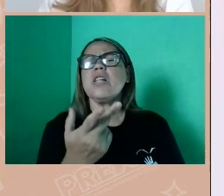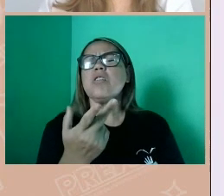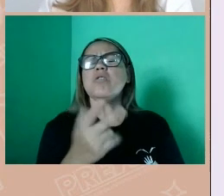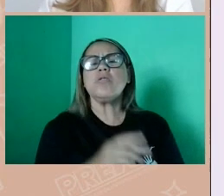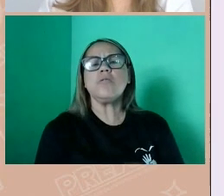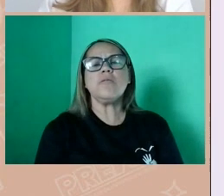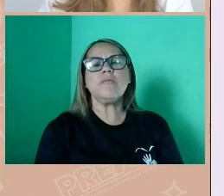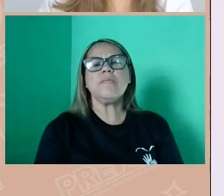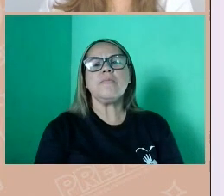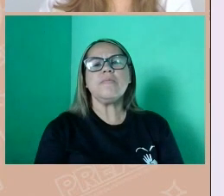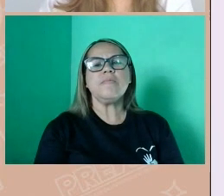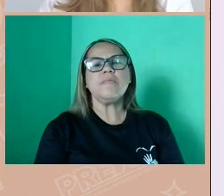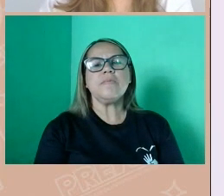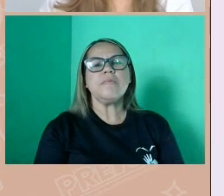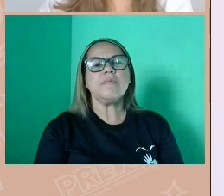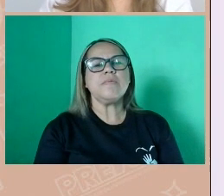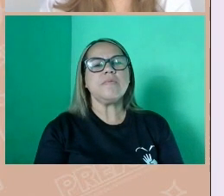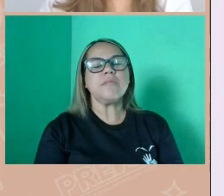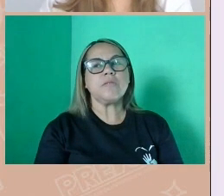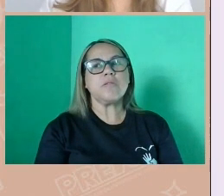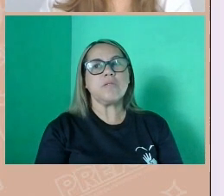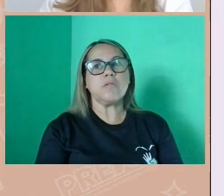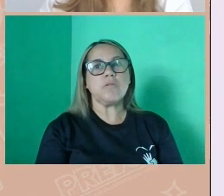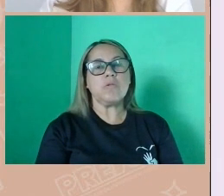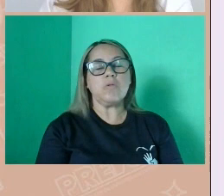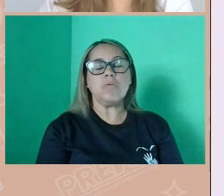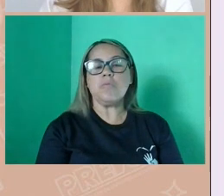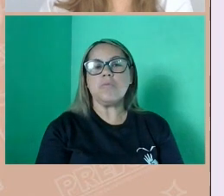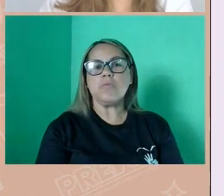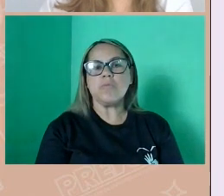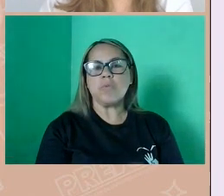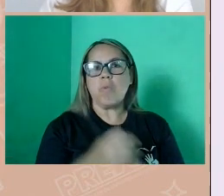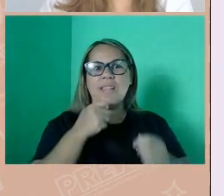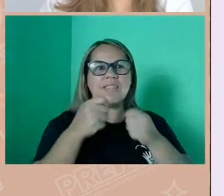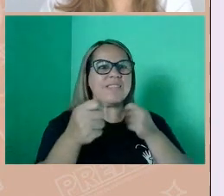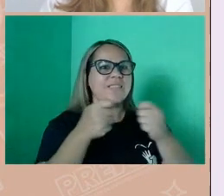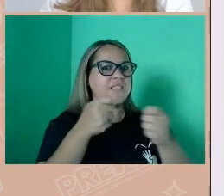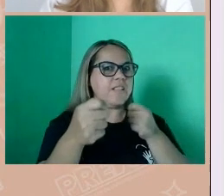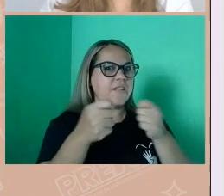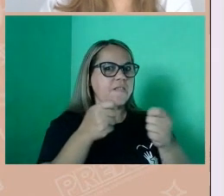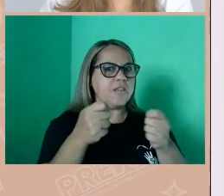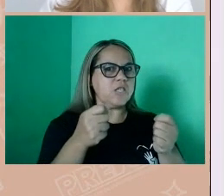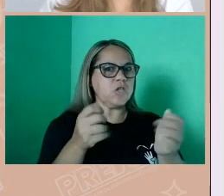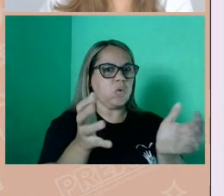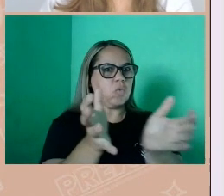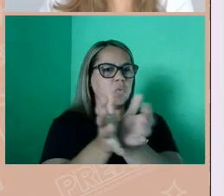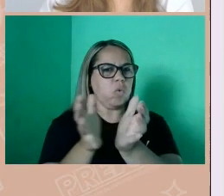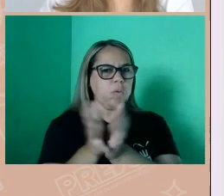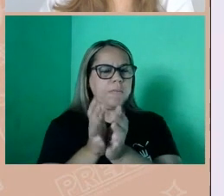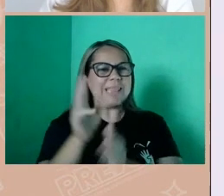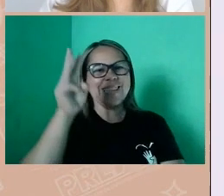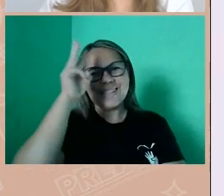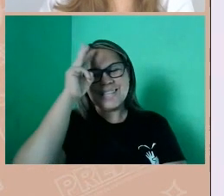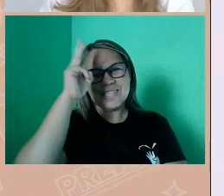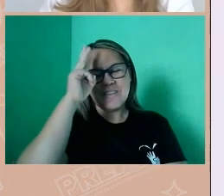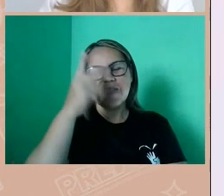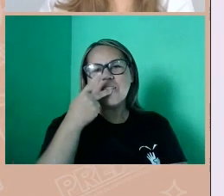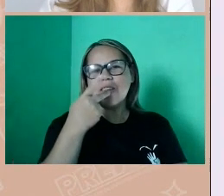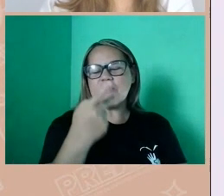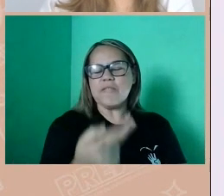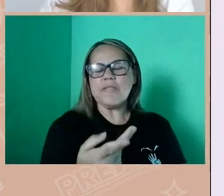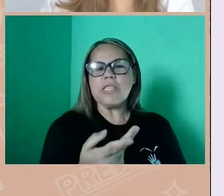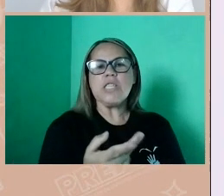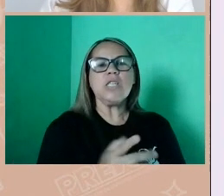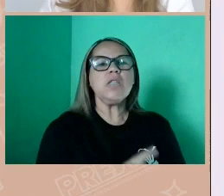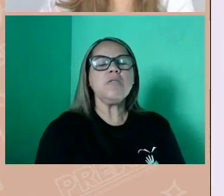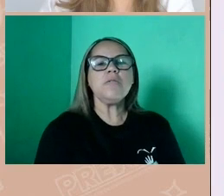news conference no caso numa conferência numa entrevista coletiva na terça-feira that women should